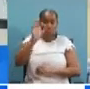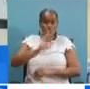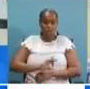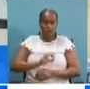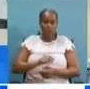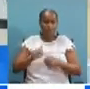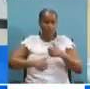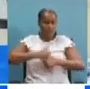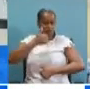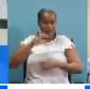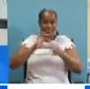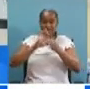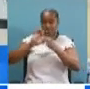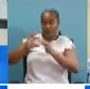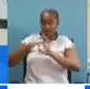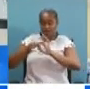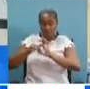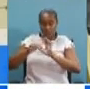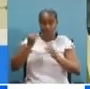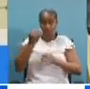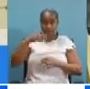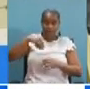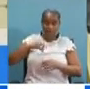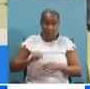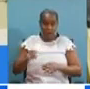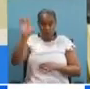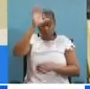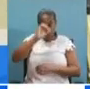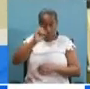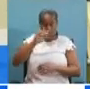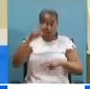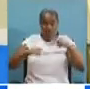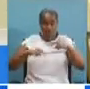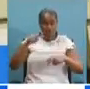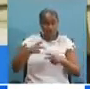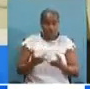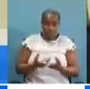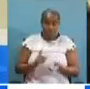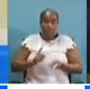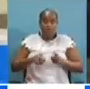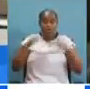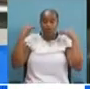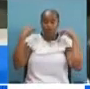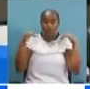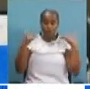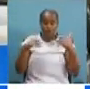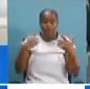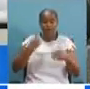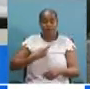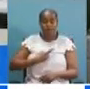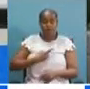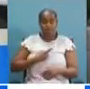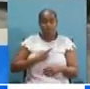56%. Melhorar a articulação entre o INPS e o Ministério das Finanças, de modo que as informações